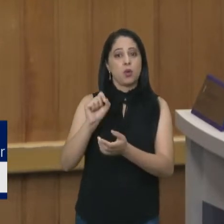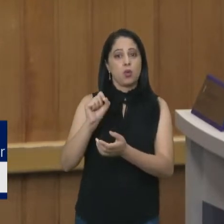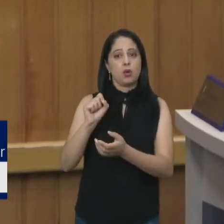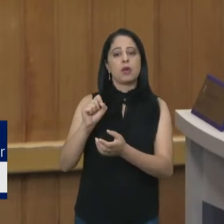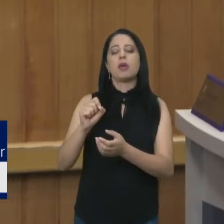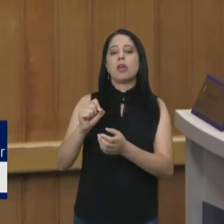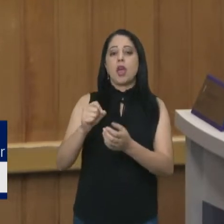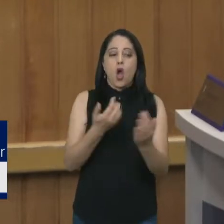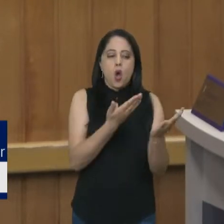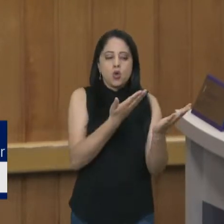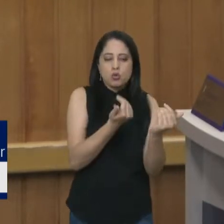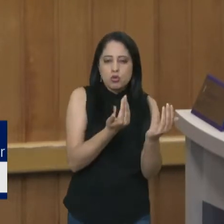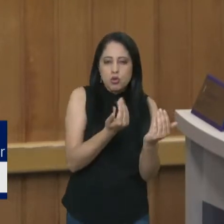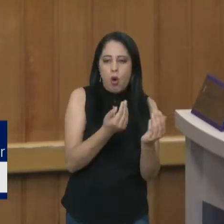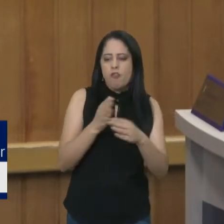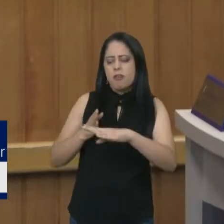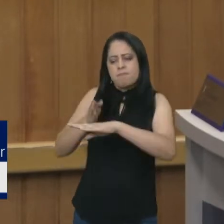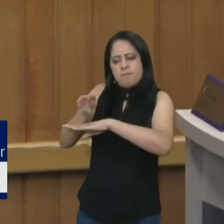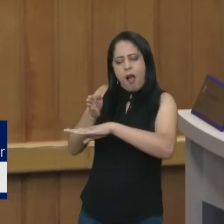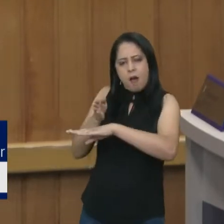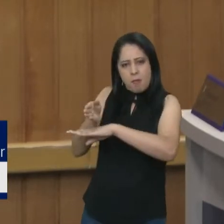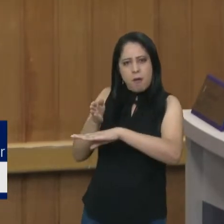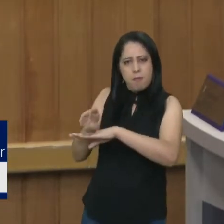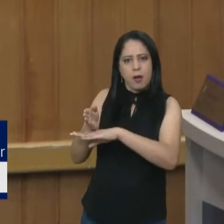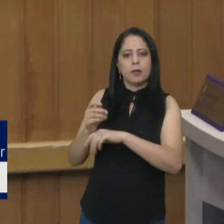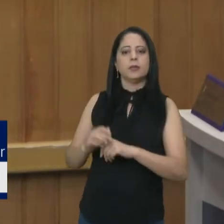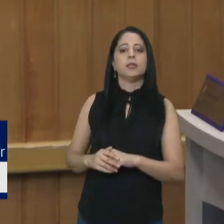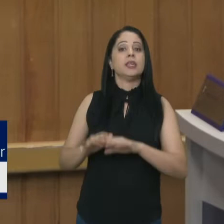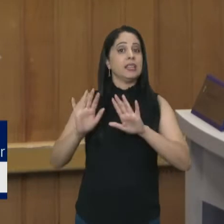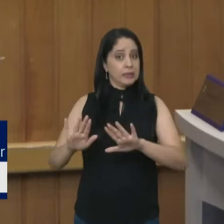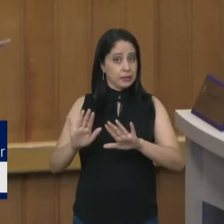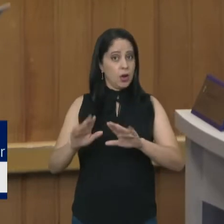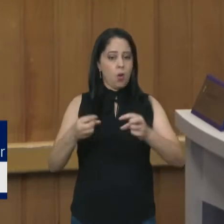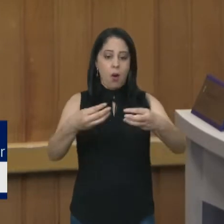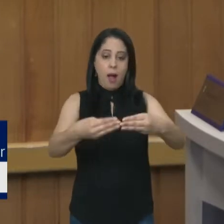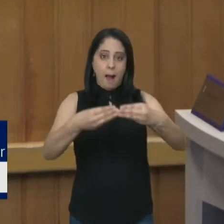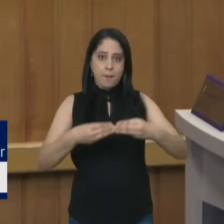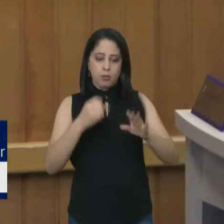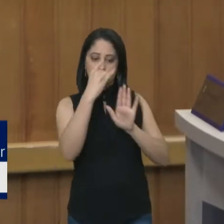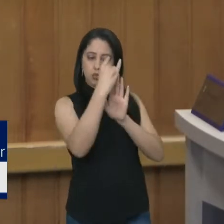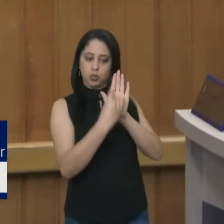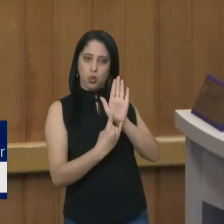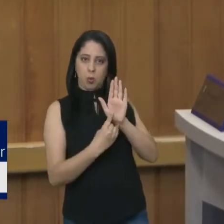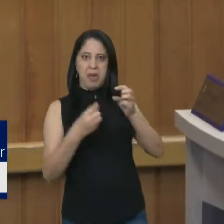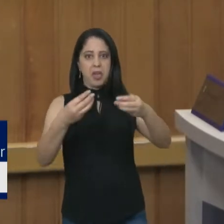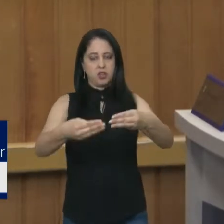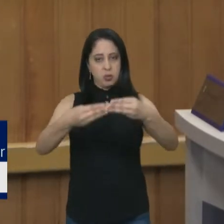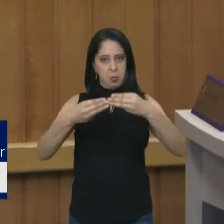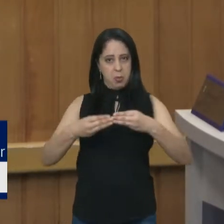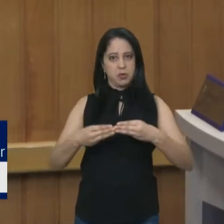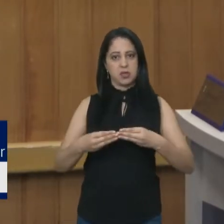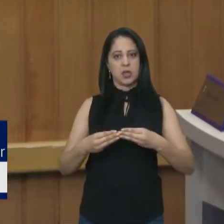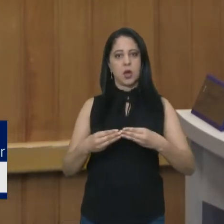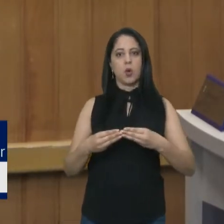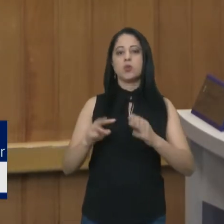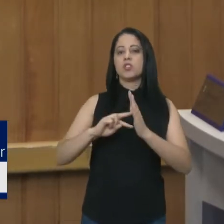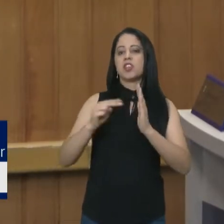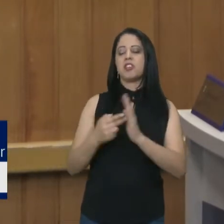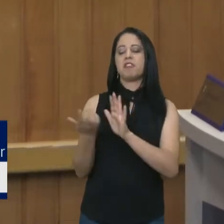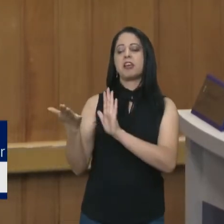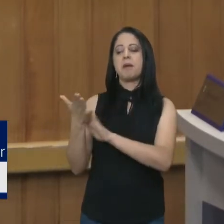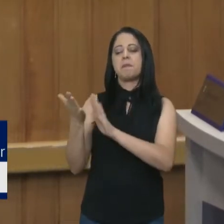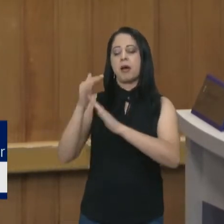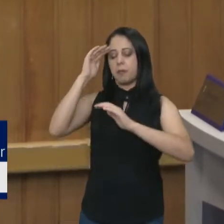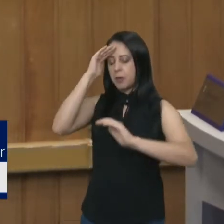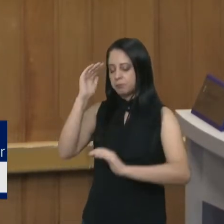rotária bastante atuante. Portanto, essa moção, que aqui eu solicito a votação por unanimidade, né? Vem